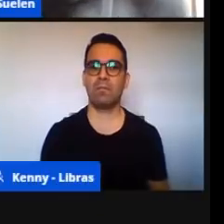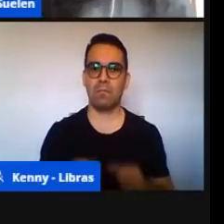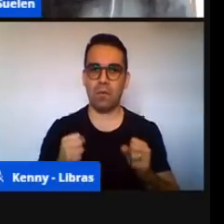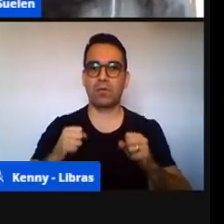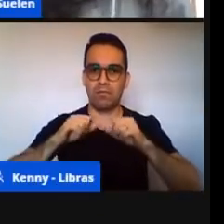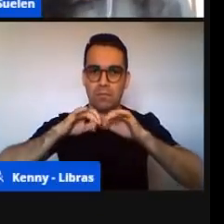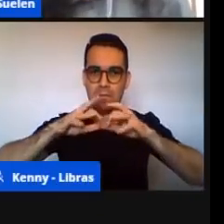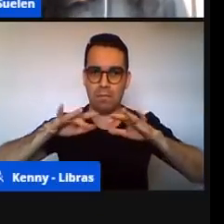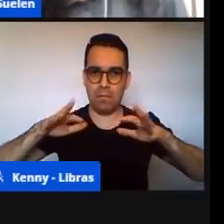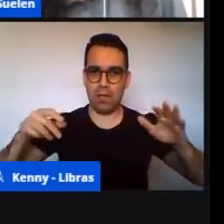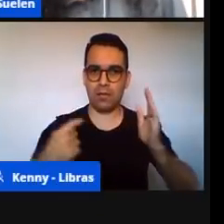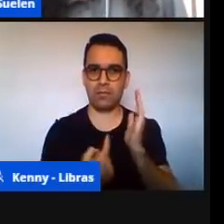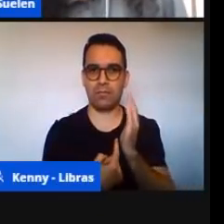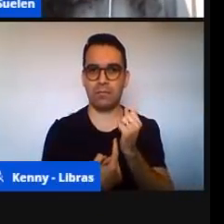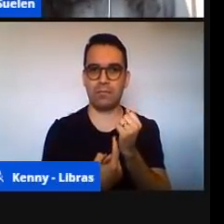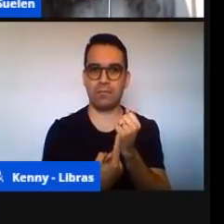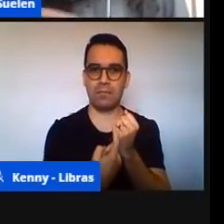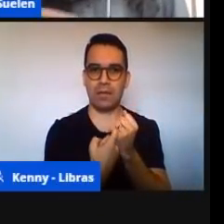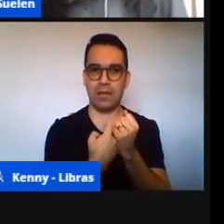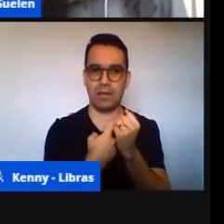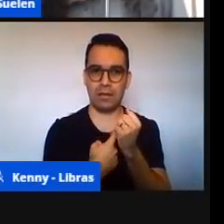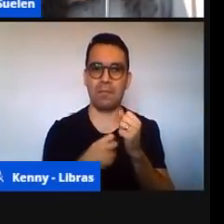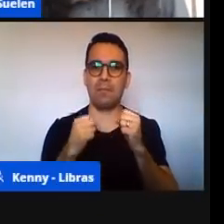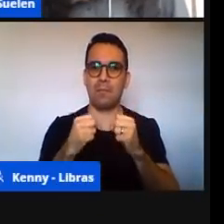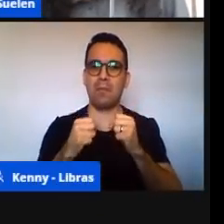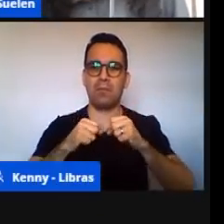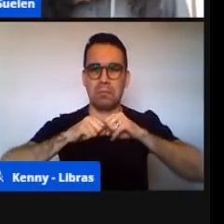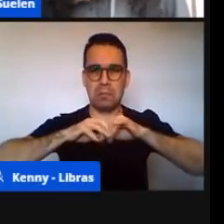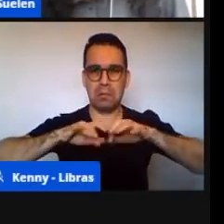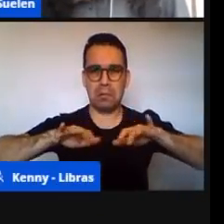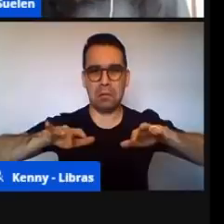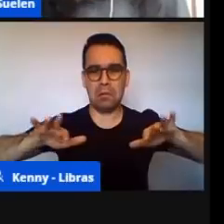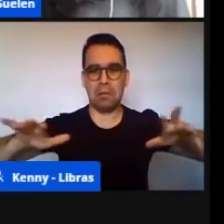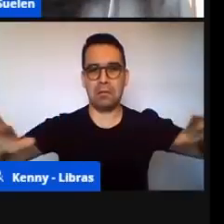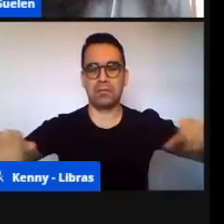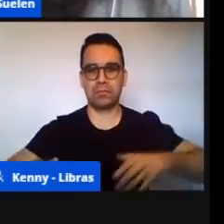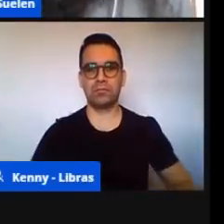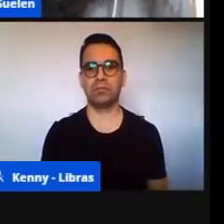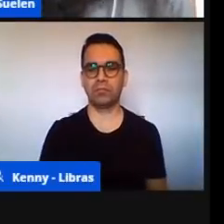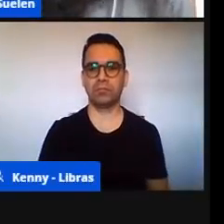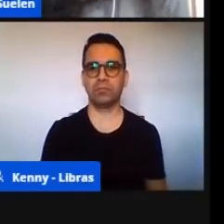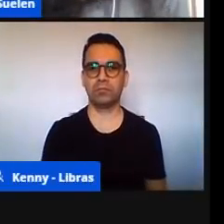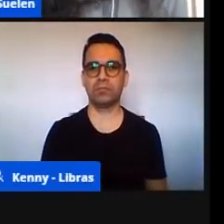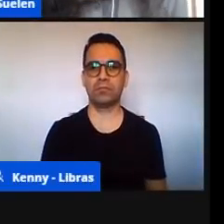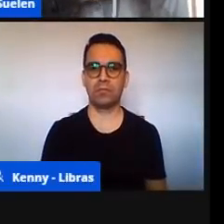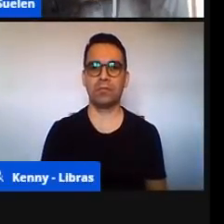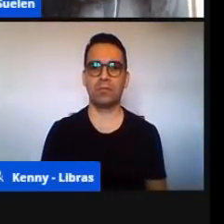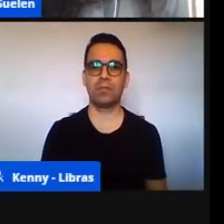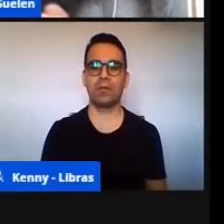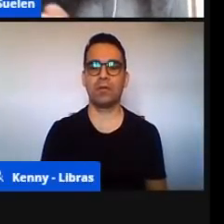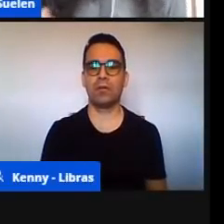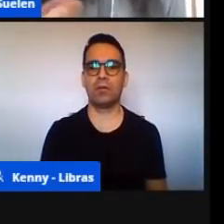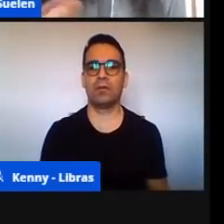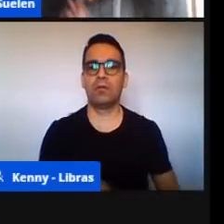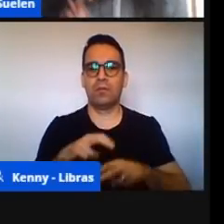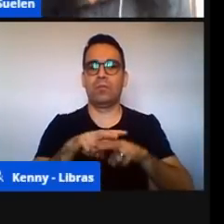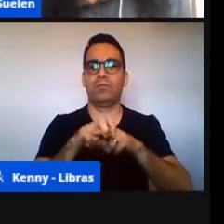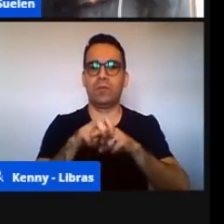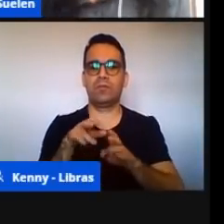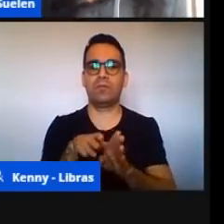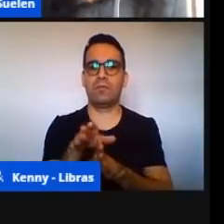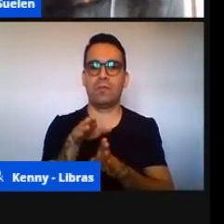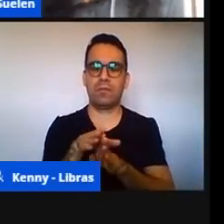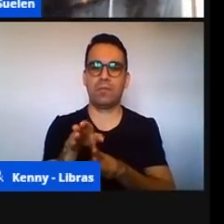microbiana nessa faixa de temperatura que é justamente a nossa temperatura ambiente. Por isso que a gente recomenda o quê? Terminou